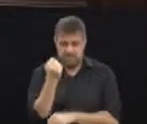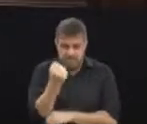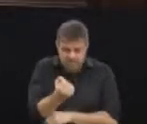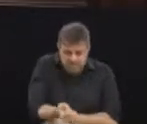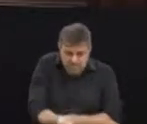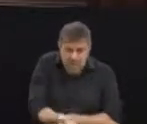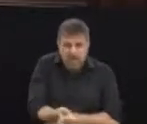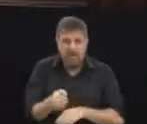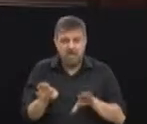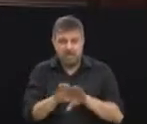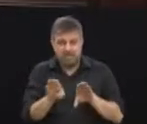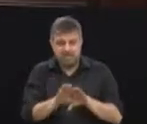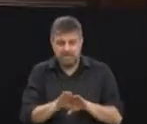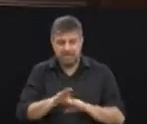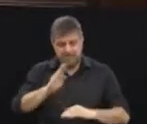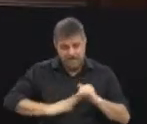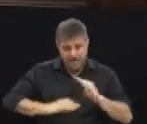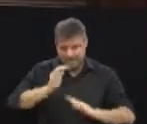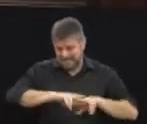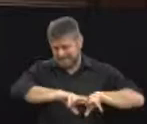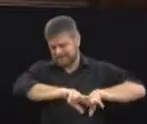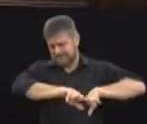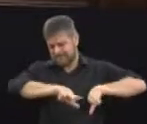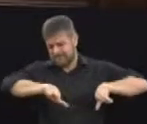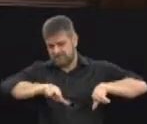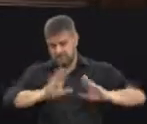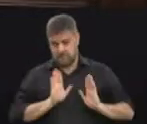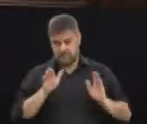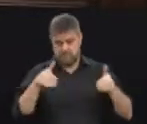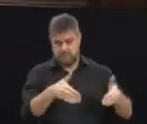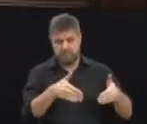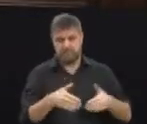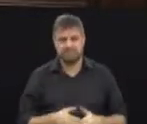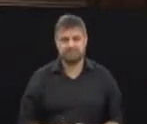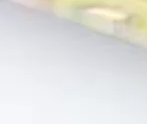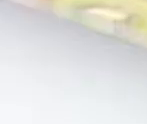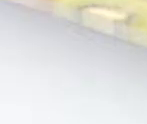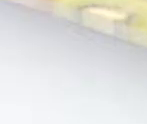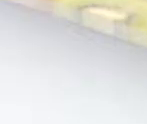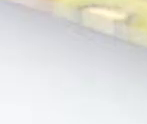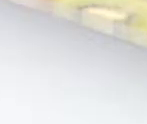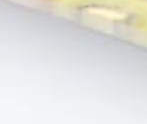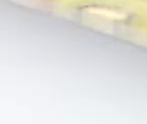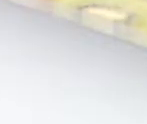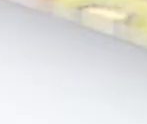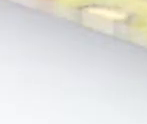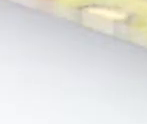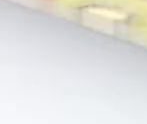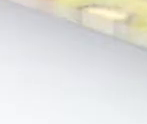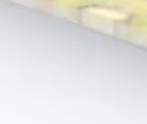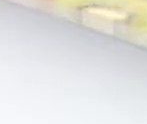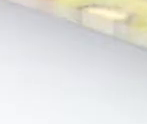erétil, da impotência sexual, e tem feito bastante trabalho em cima disso.